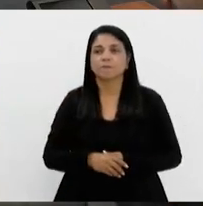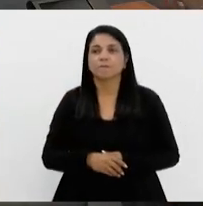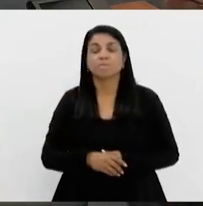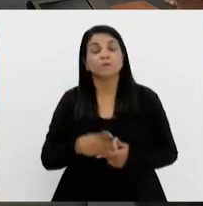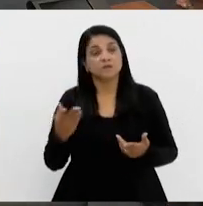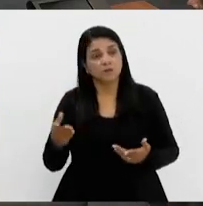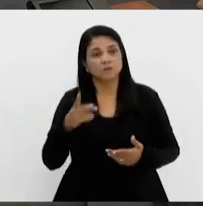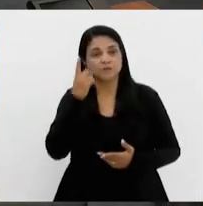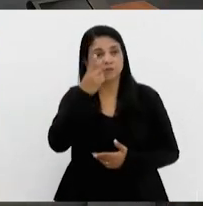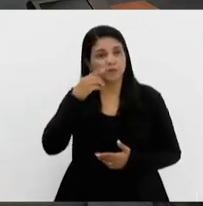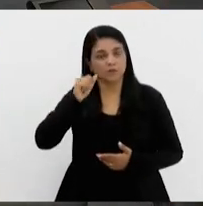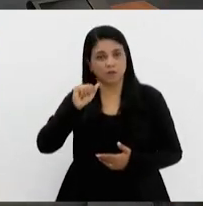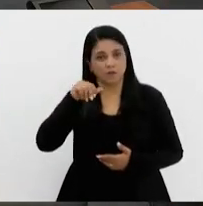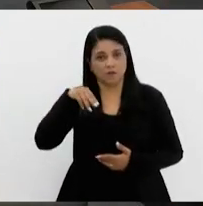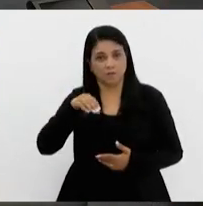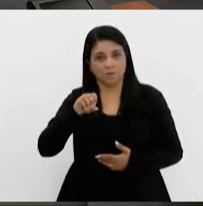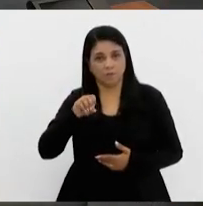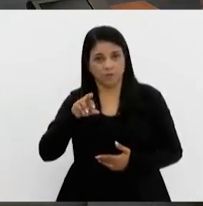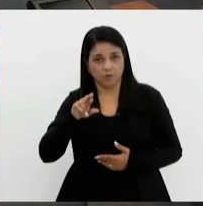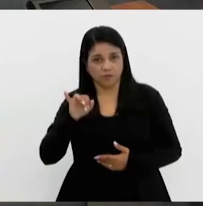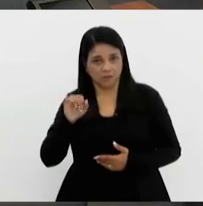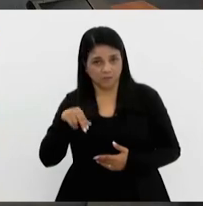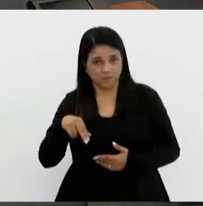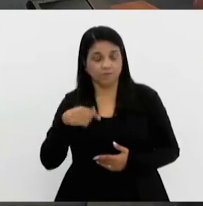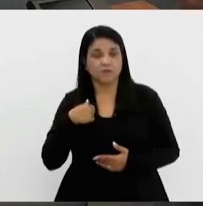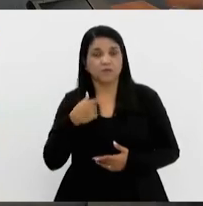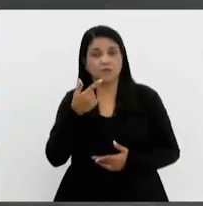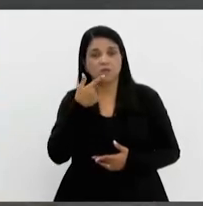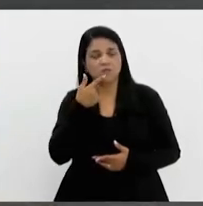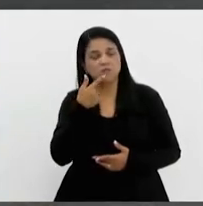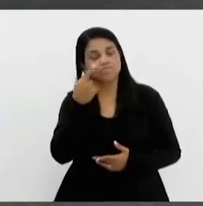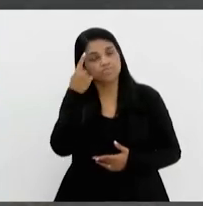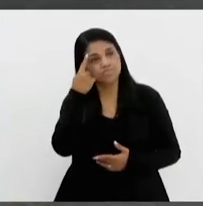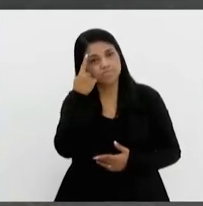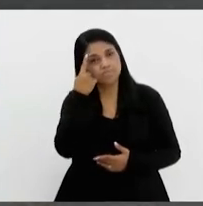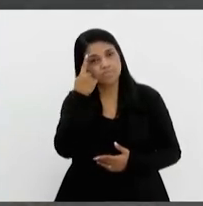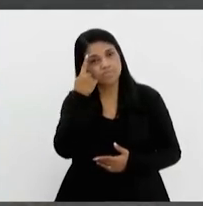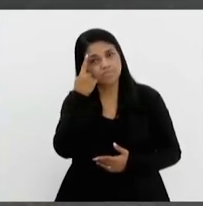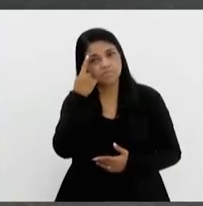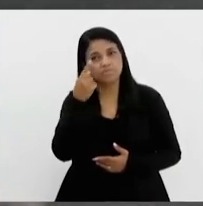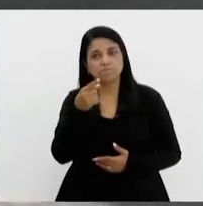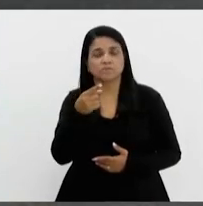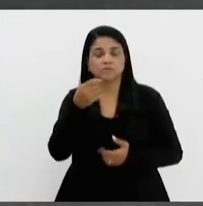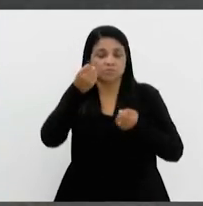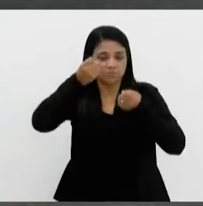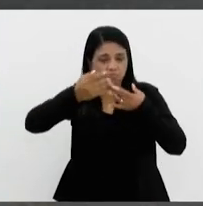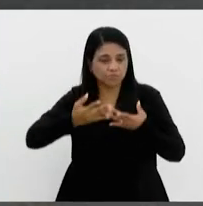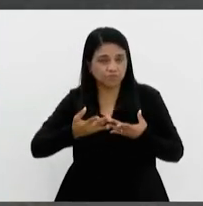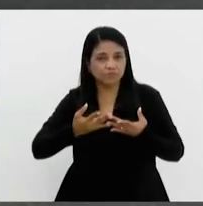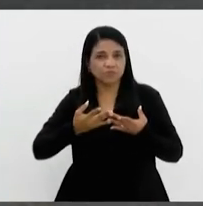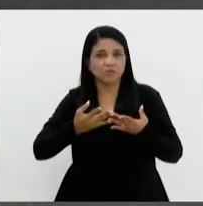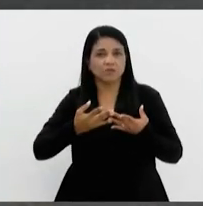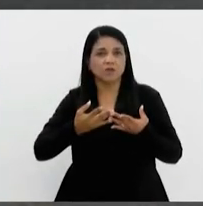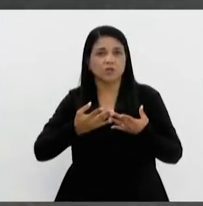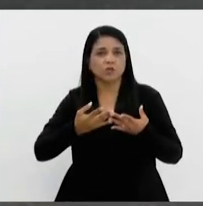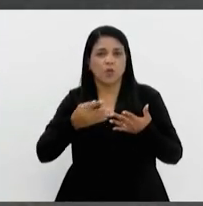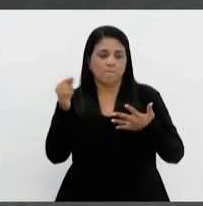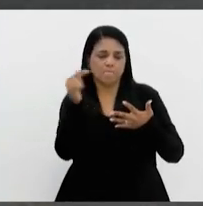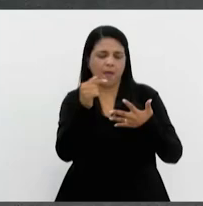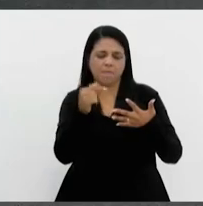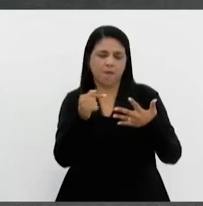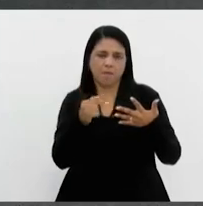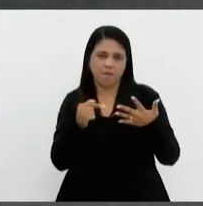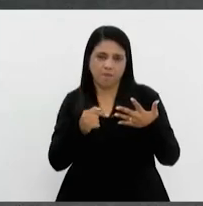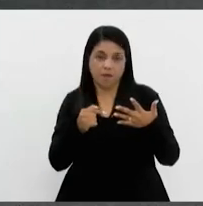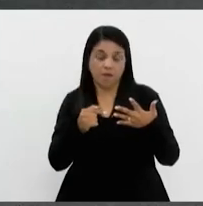Amorim, eu fiz aqui a sustentação, não em relação a questões pontuais,